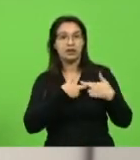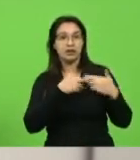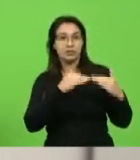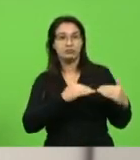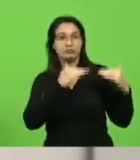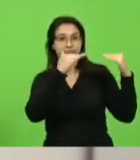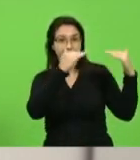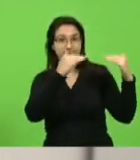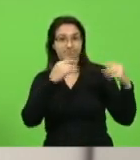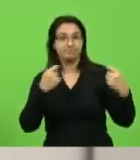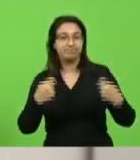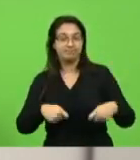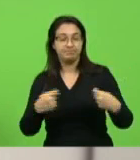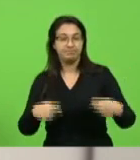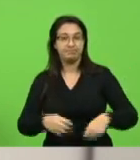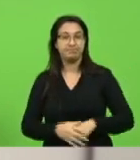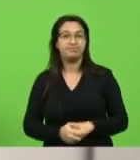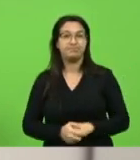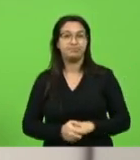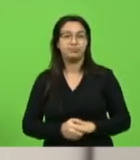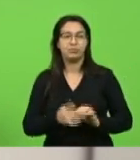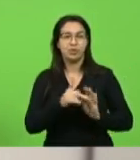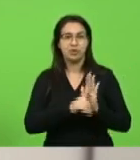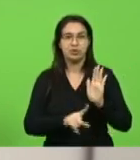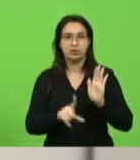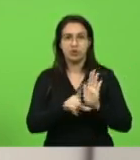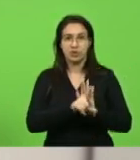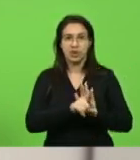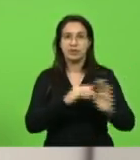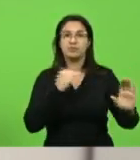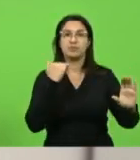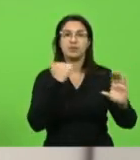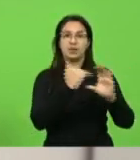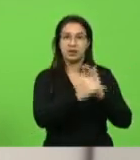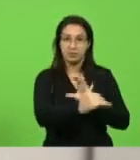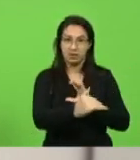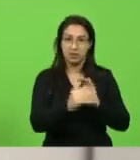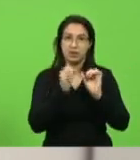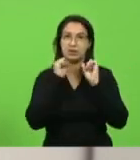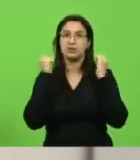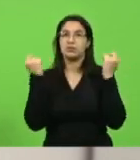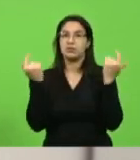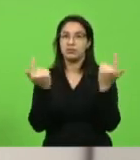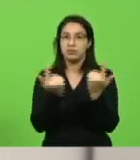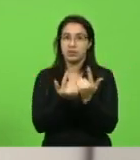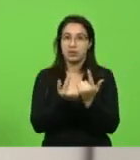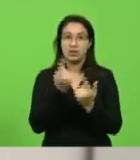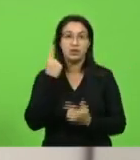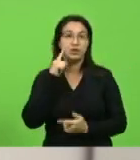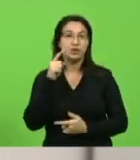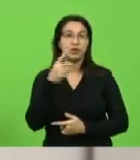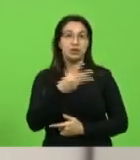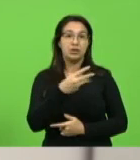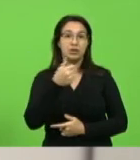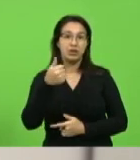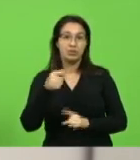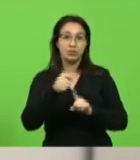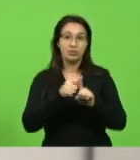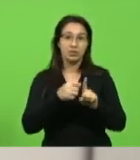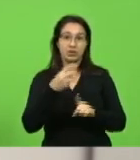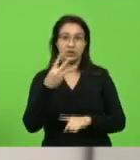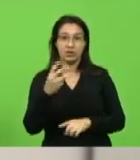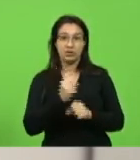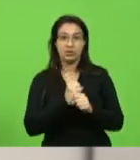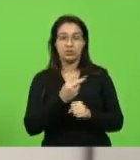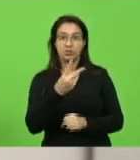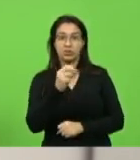Nessa formatação, o projeto de lei foi encaminhado à Assembleia Legislativa em 31/3/2020,